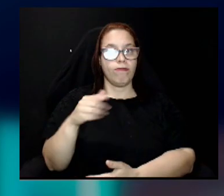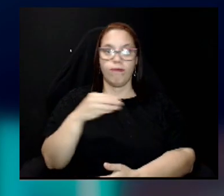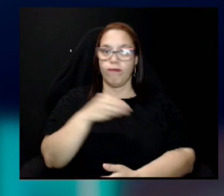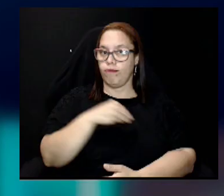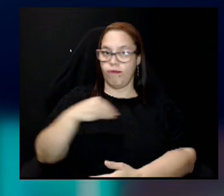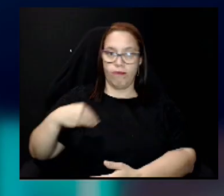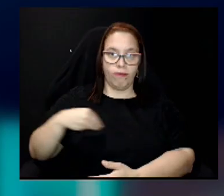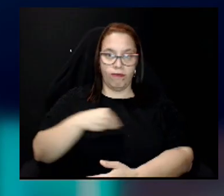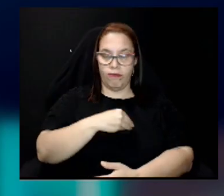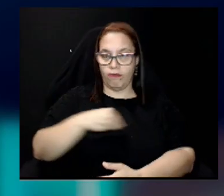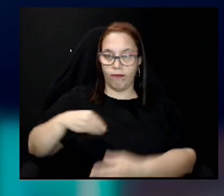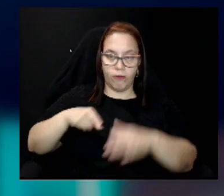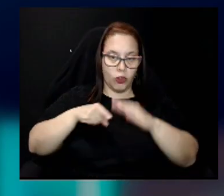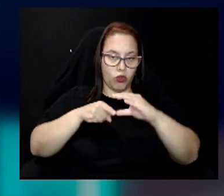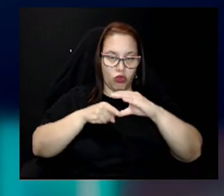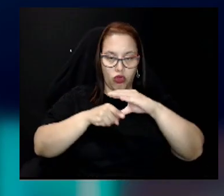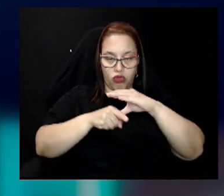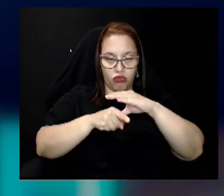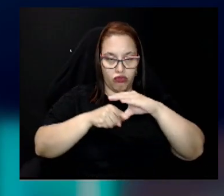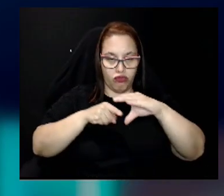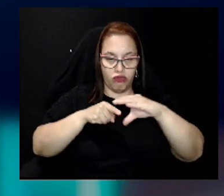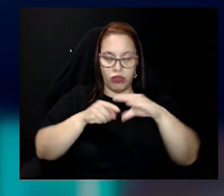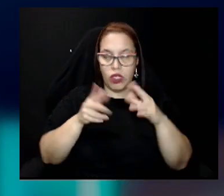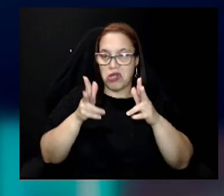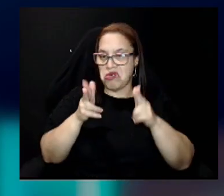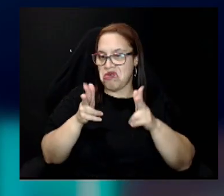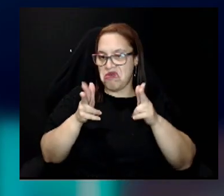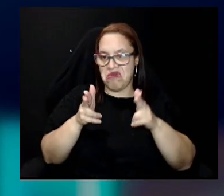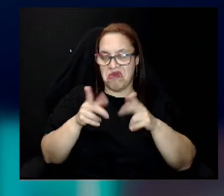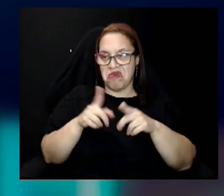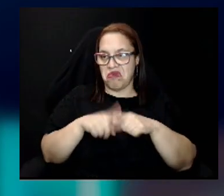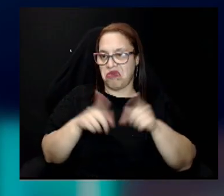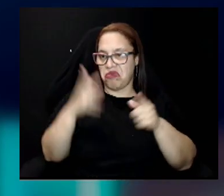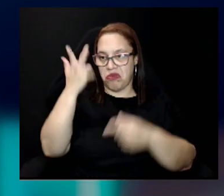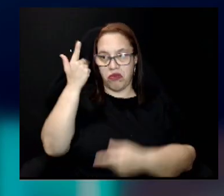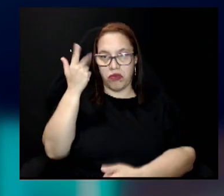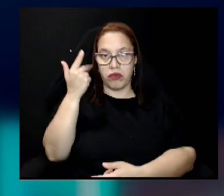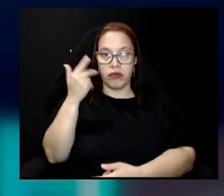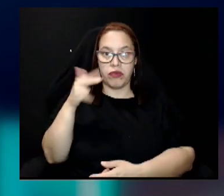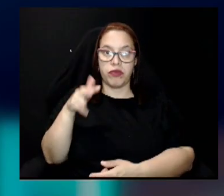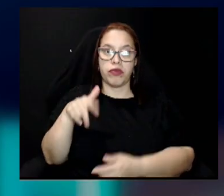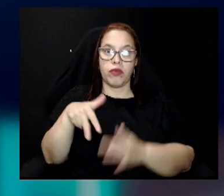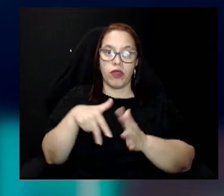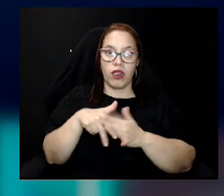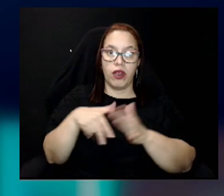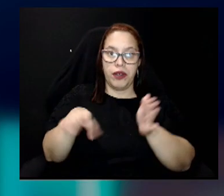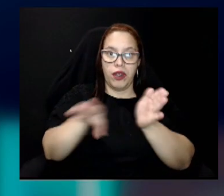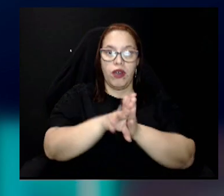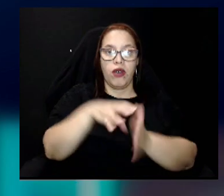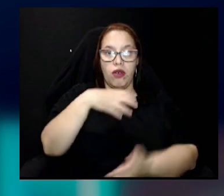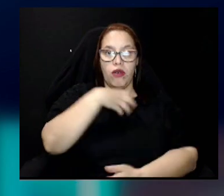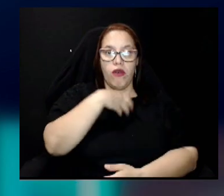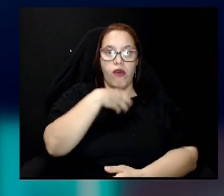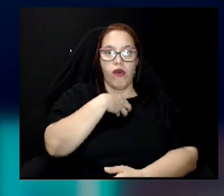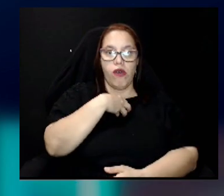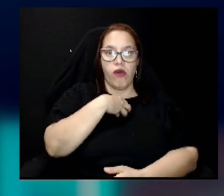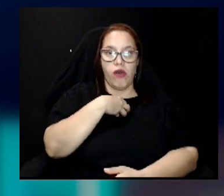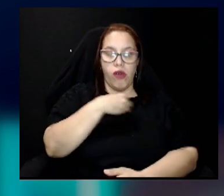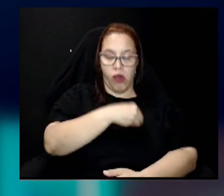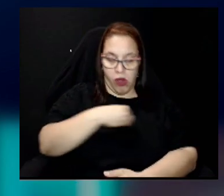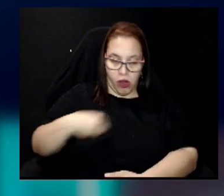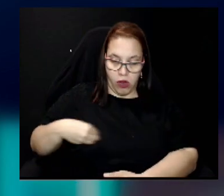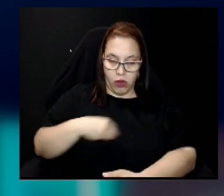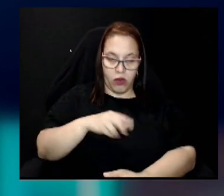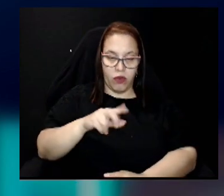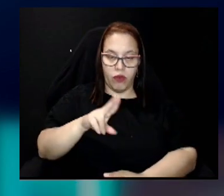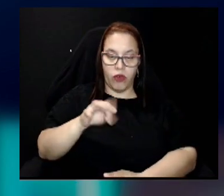imagem que a gente chama de padrão, mas, normalmente, quando o paciente chega para o médico com esses sintomas, ele vai pedir ultrassom transvaginal.